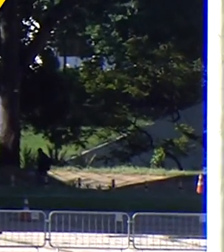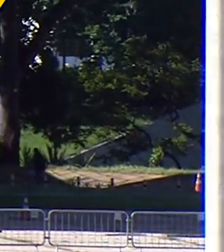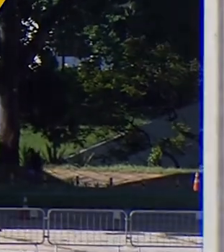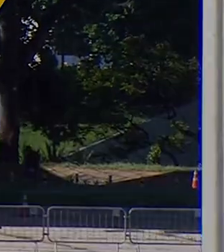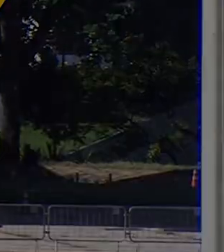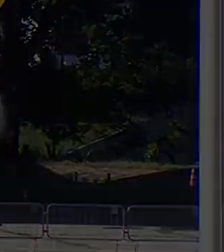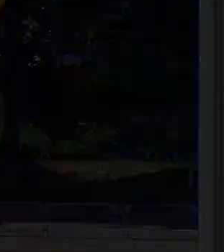Tchau.